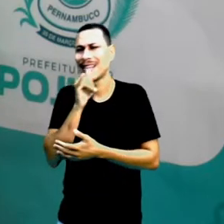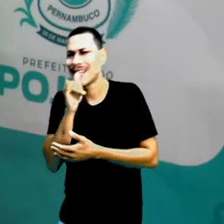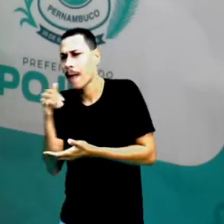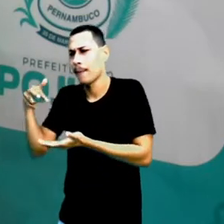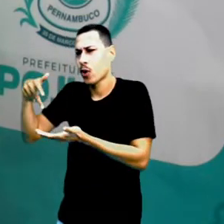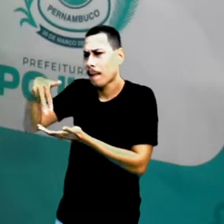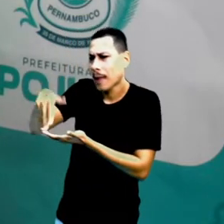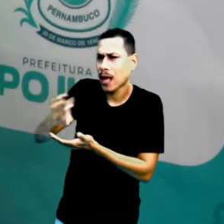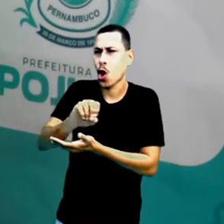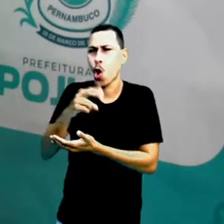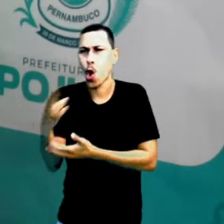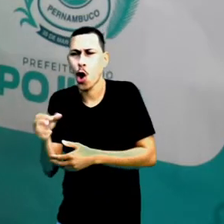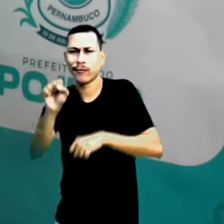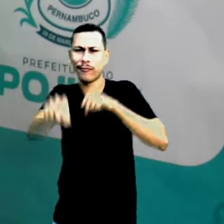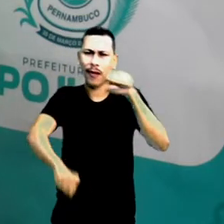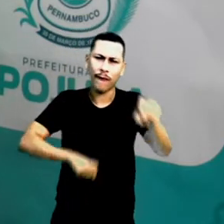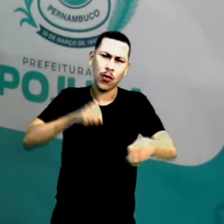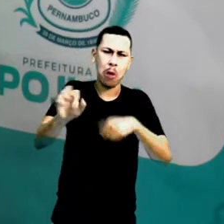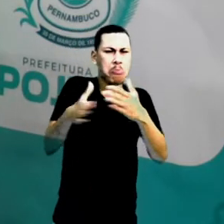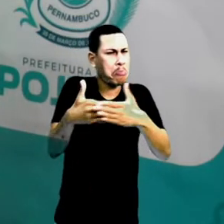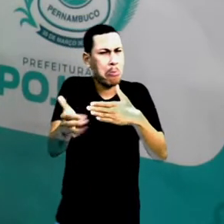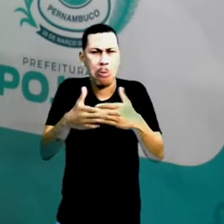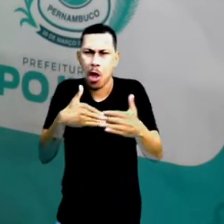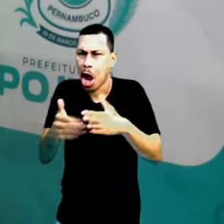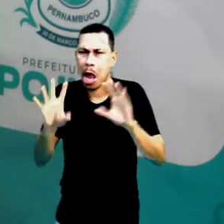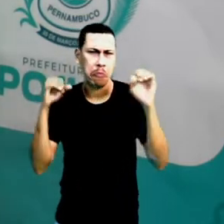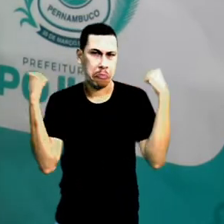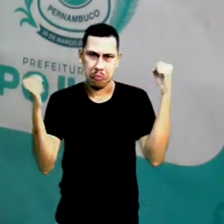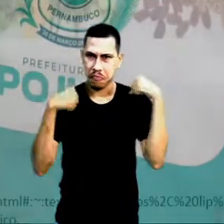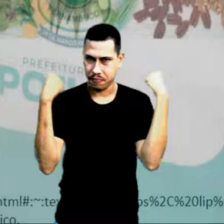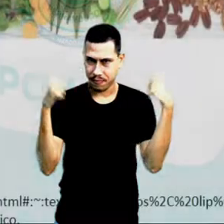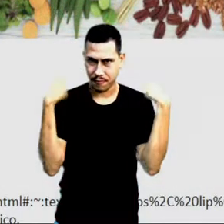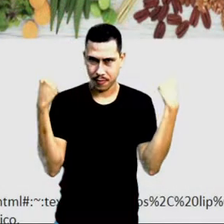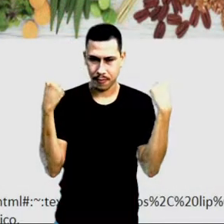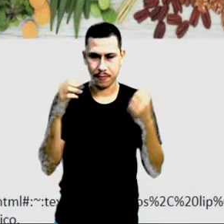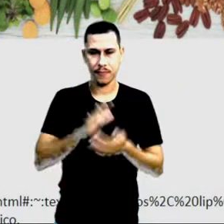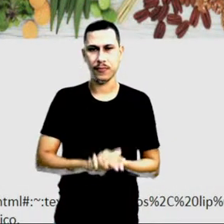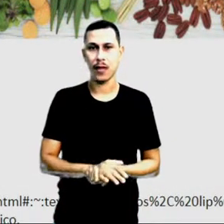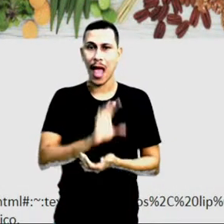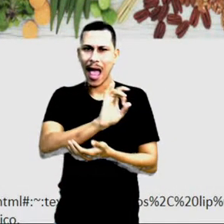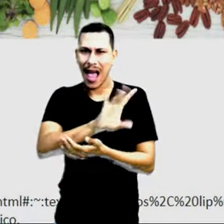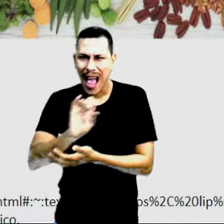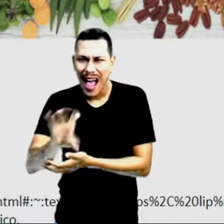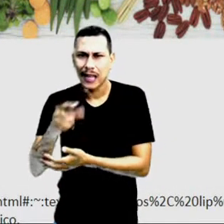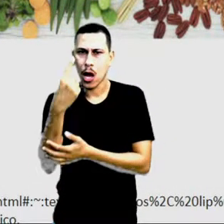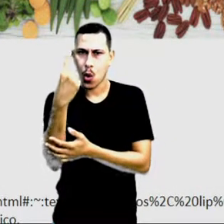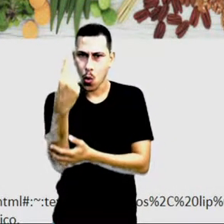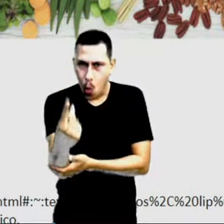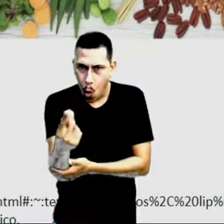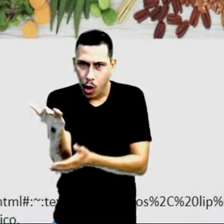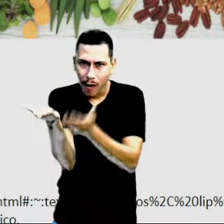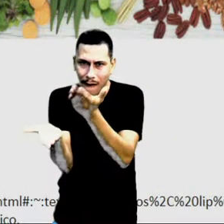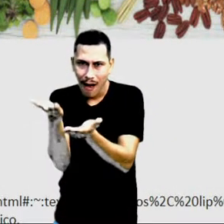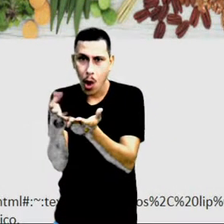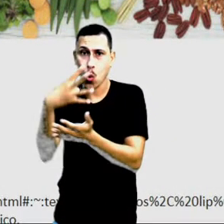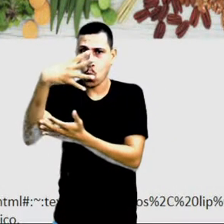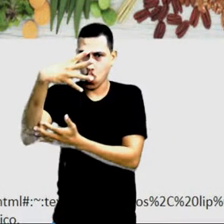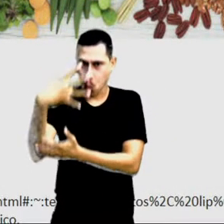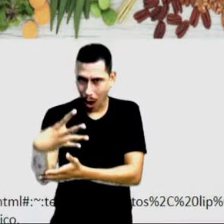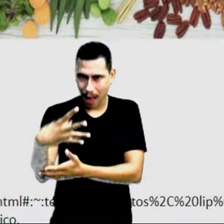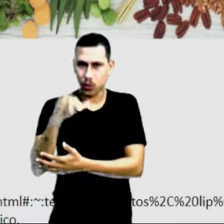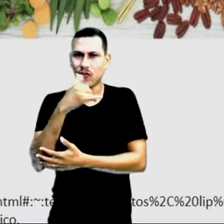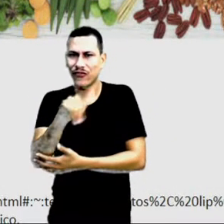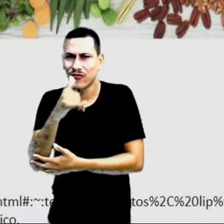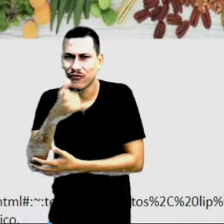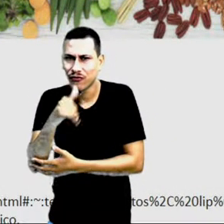de bicicleta ou qualquer um tipo de exercício físico. A cada 1 grama fornece 4 calorias